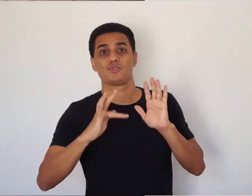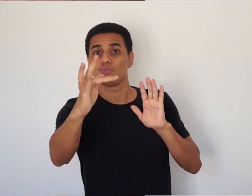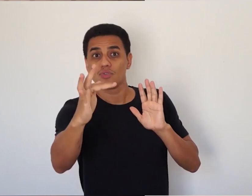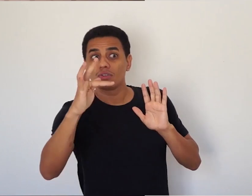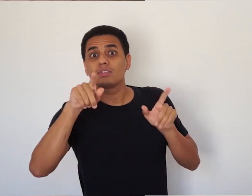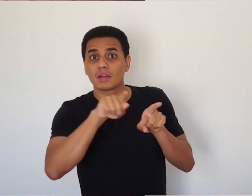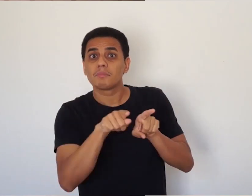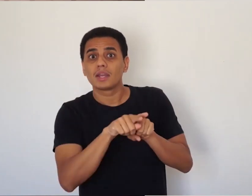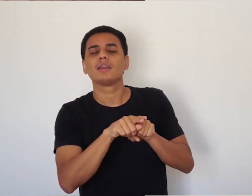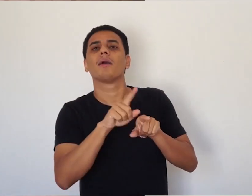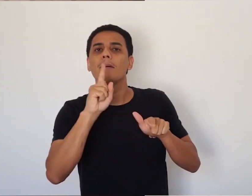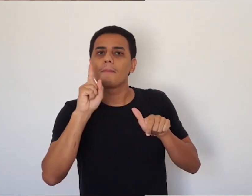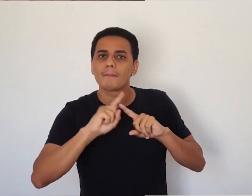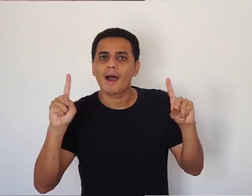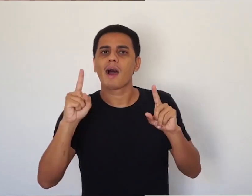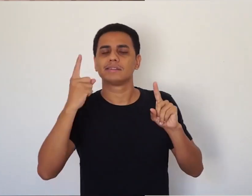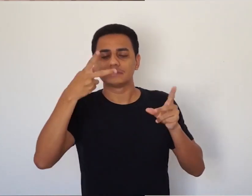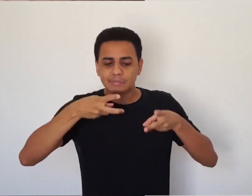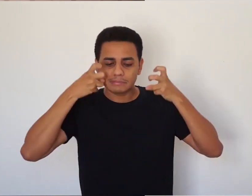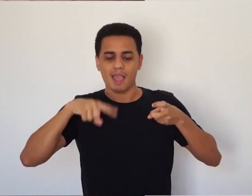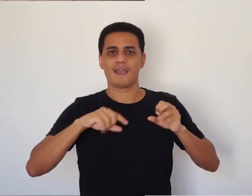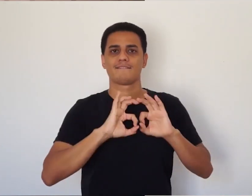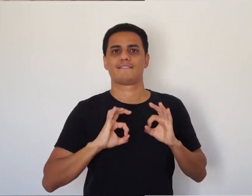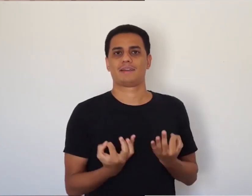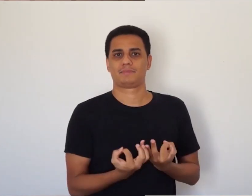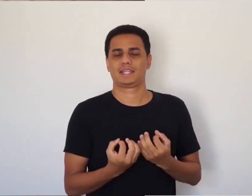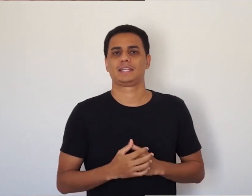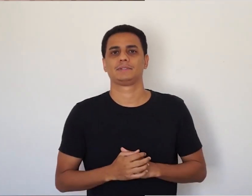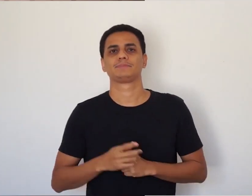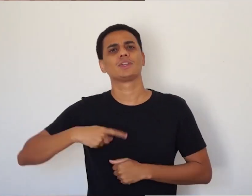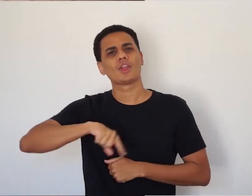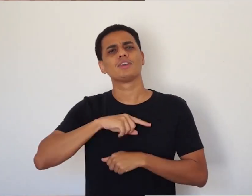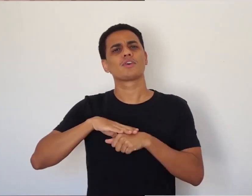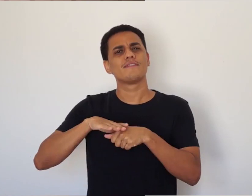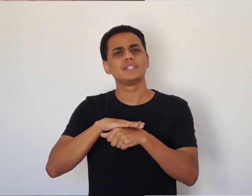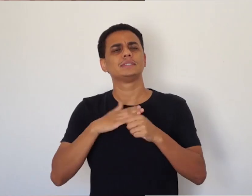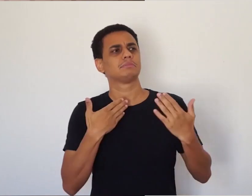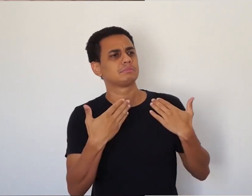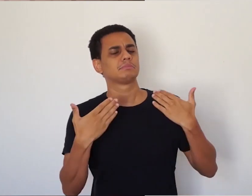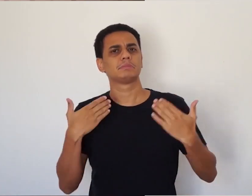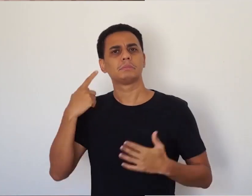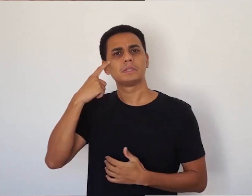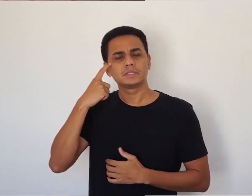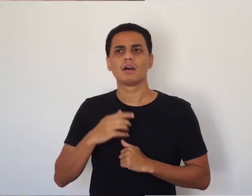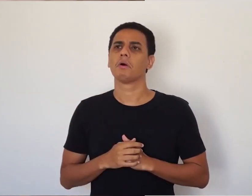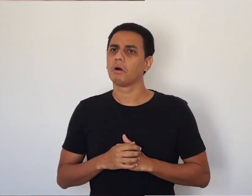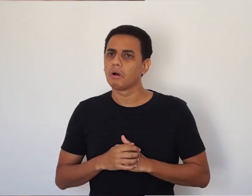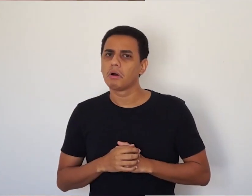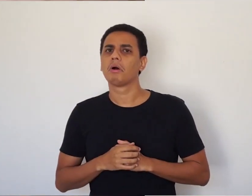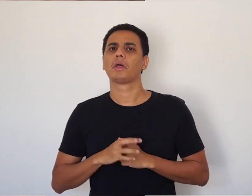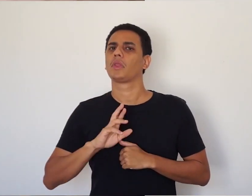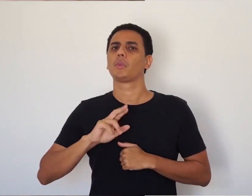história toda futura e que ele faria a partir da família. A gente estava conversando aqui em casa e pensando, poxa vida,